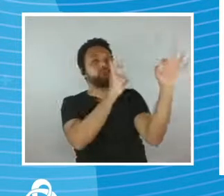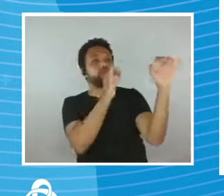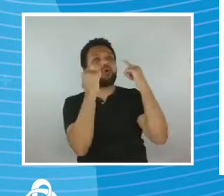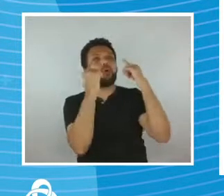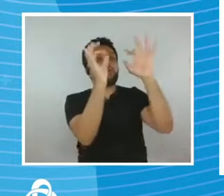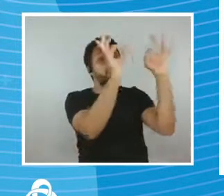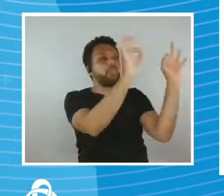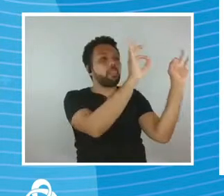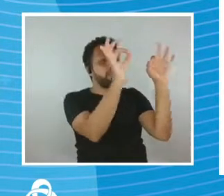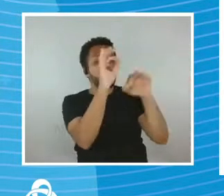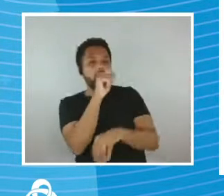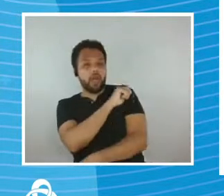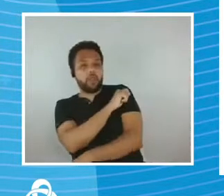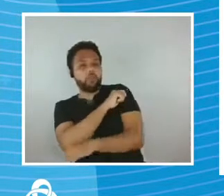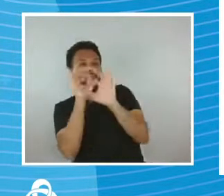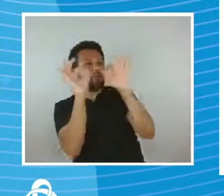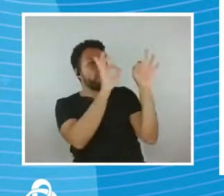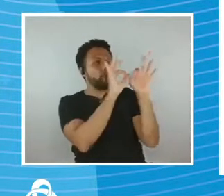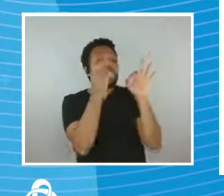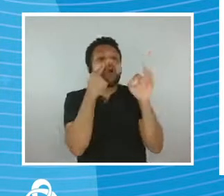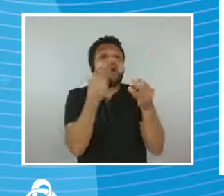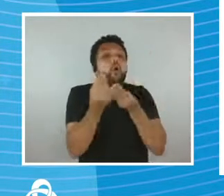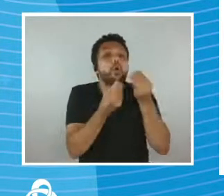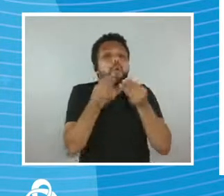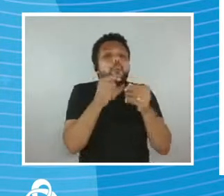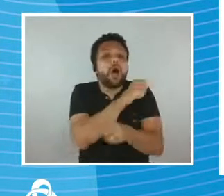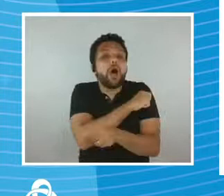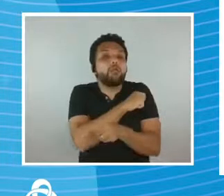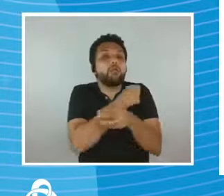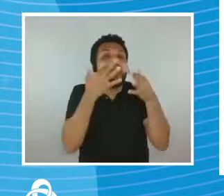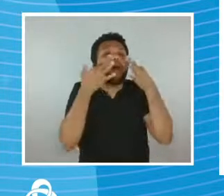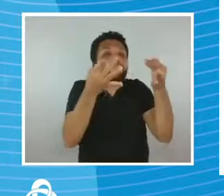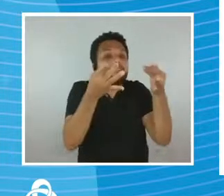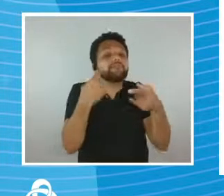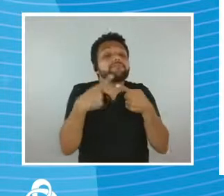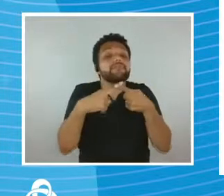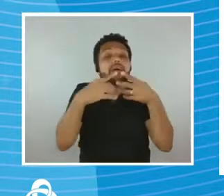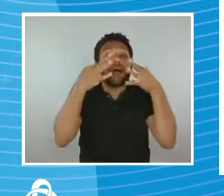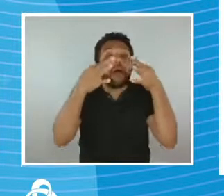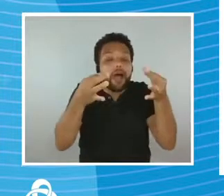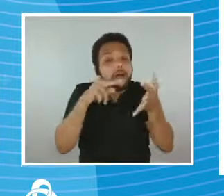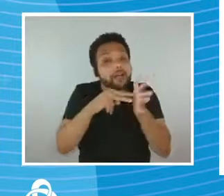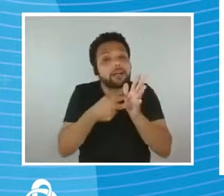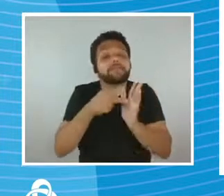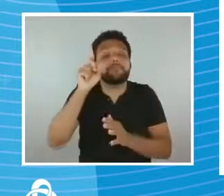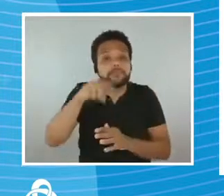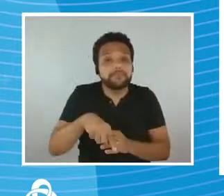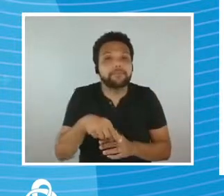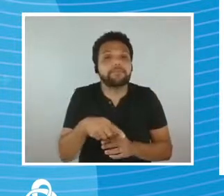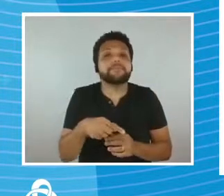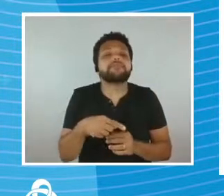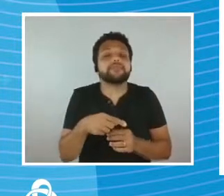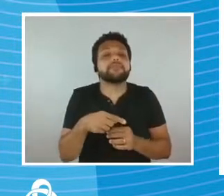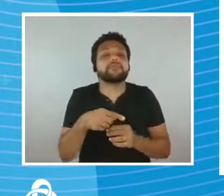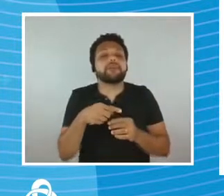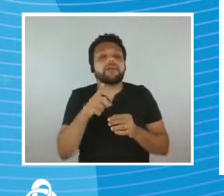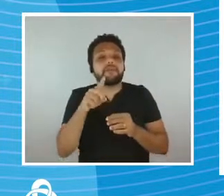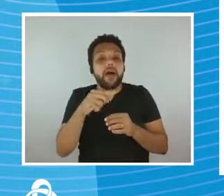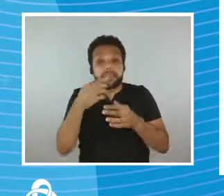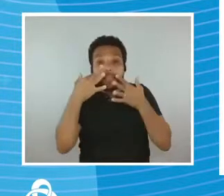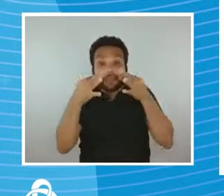aluno está prestando atenção, porque a atenção geralmente vai junto com o olhar,